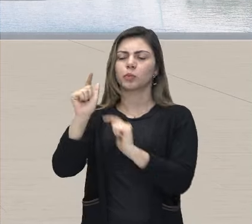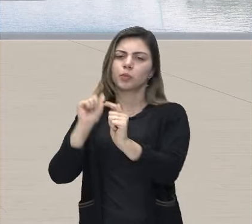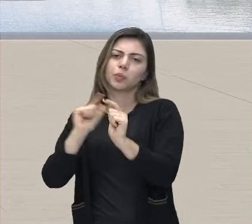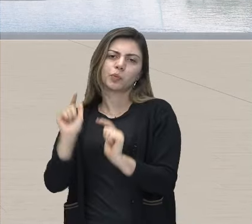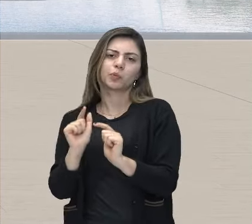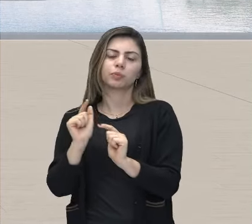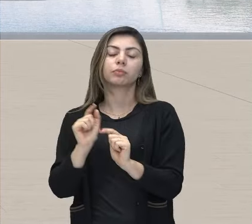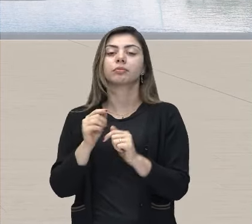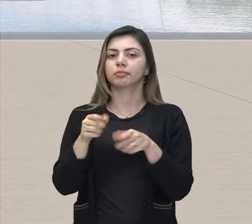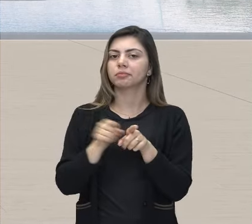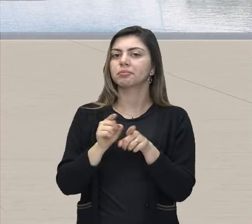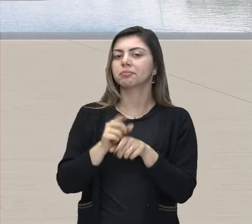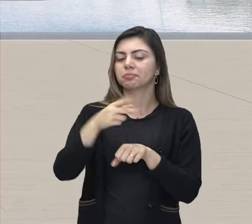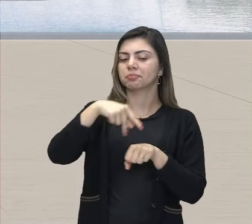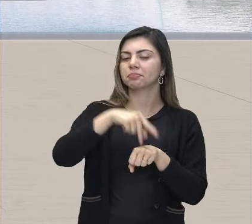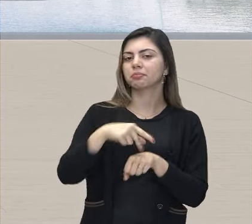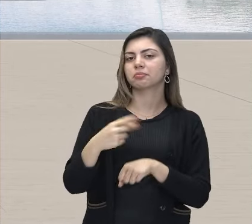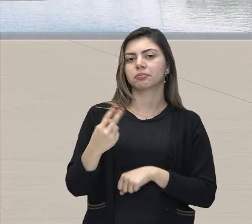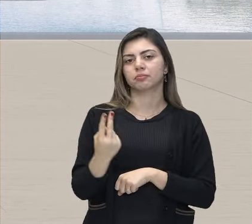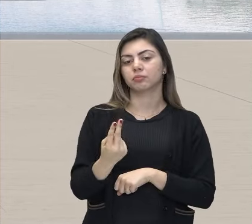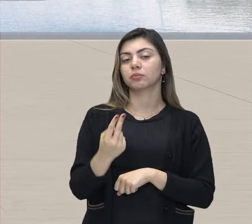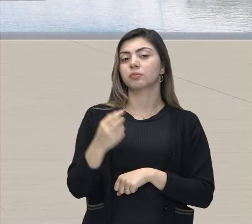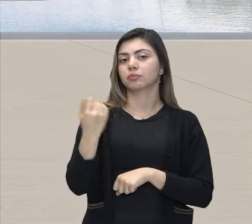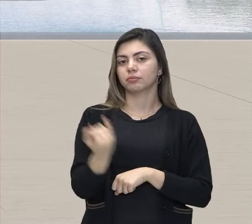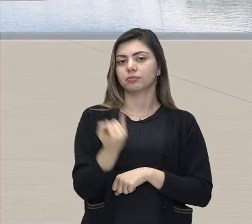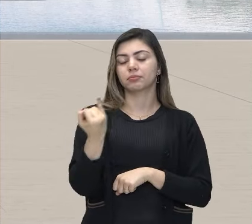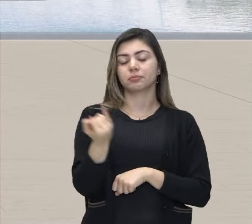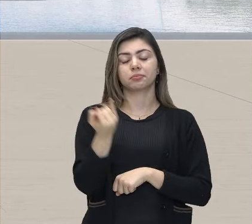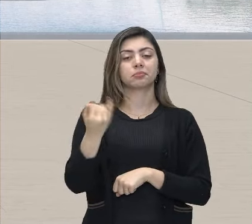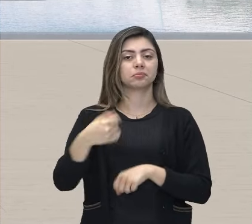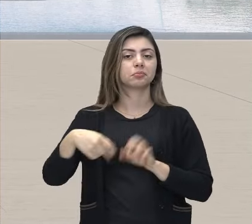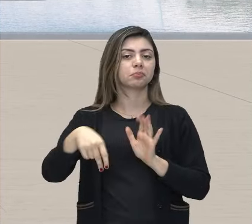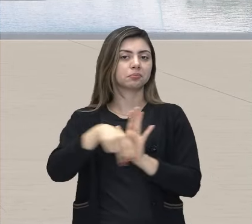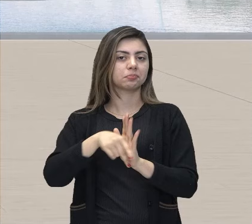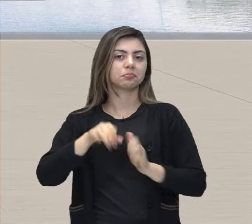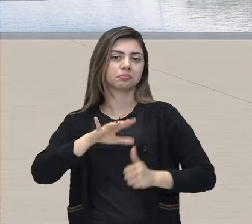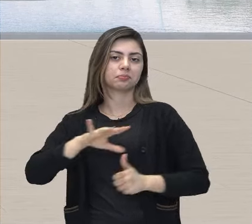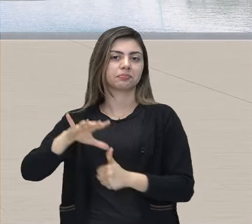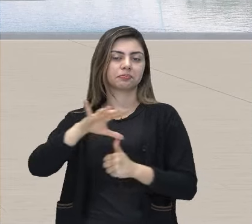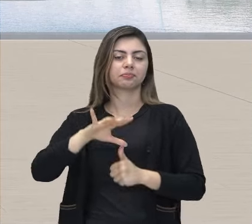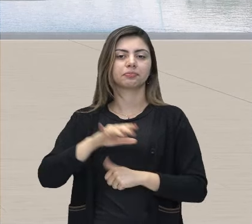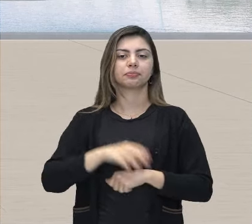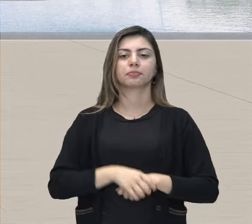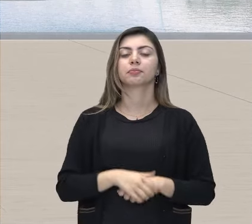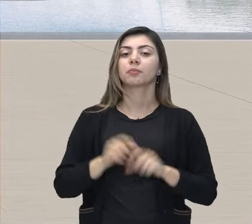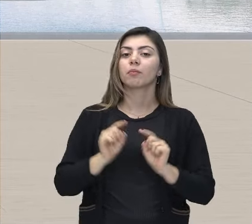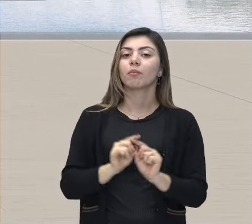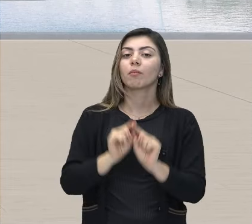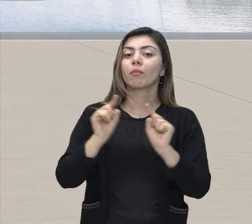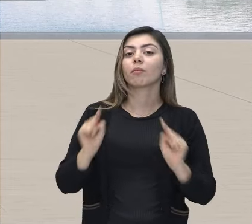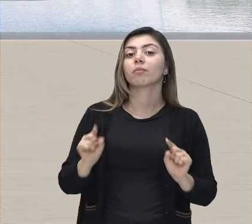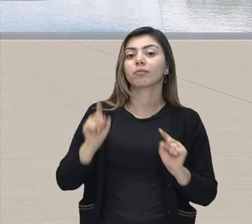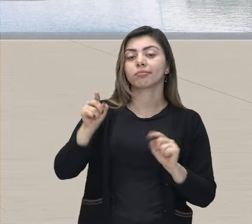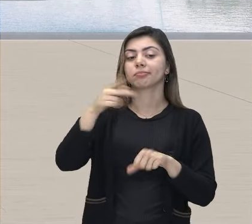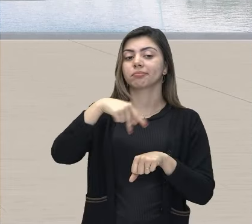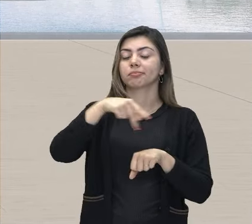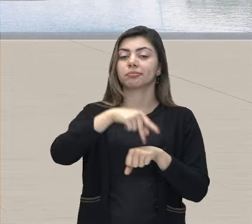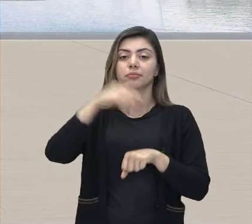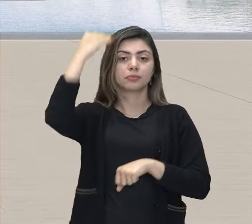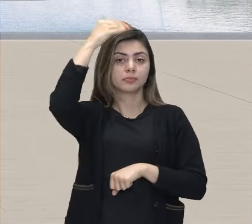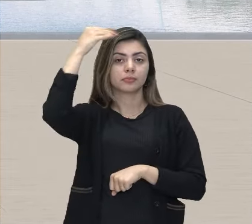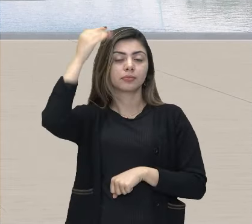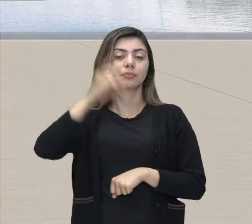Outros dois países muito importantes também para o continente americano, tá? Porém, o México, gente, teve um tipo